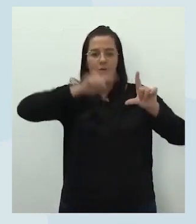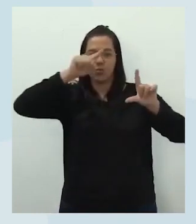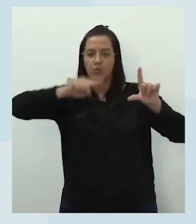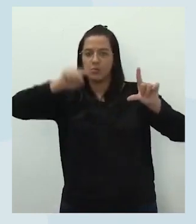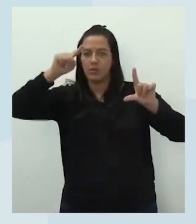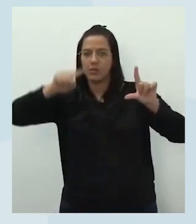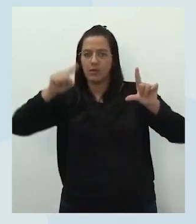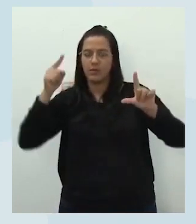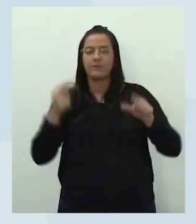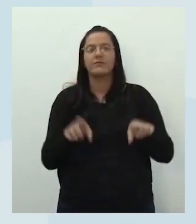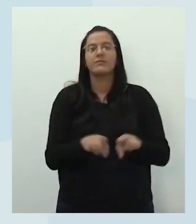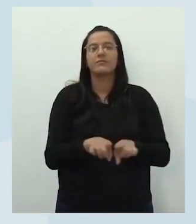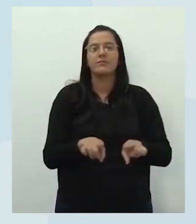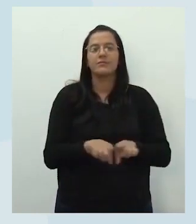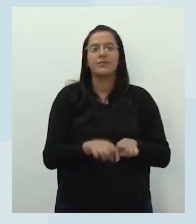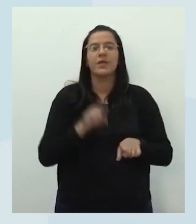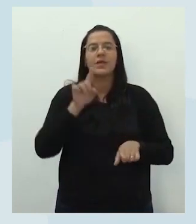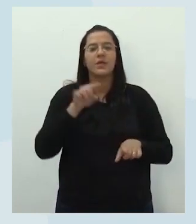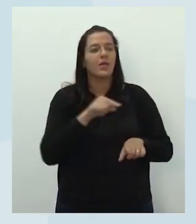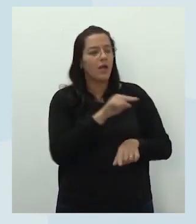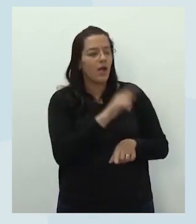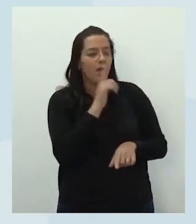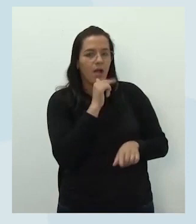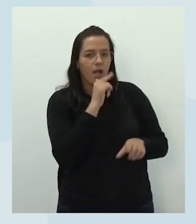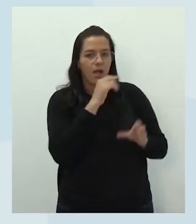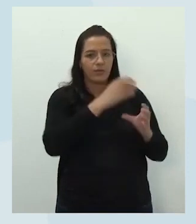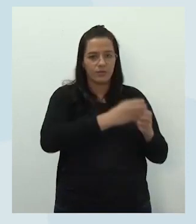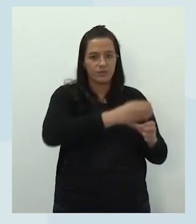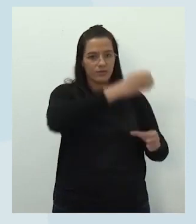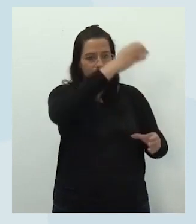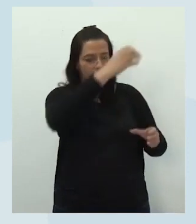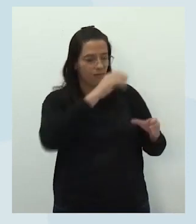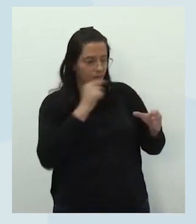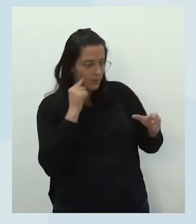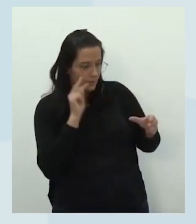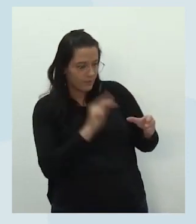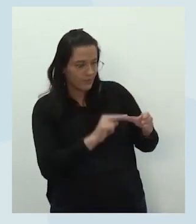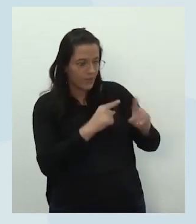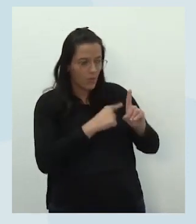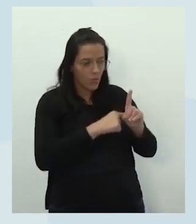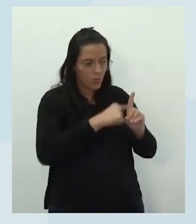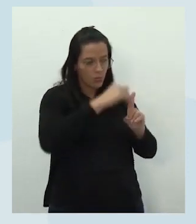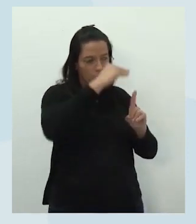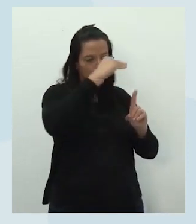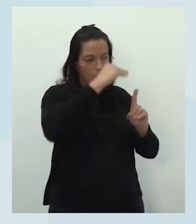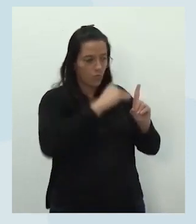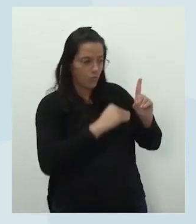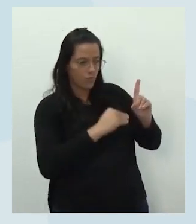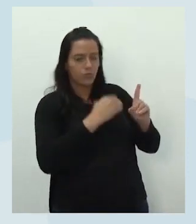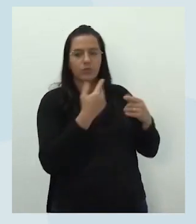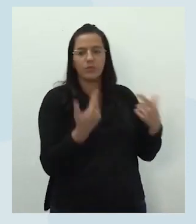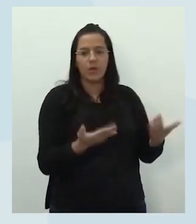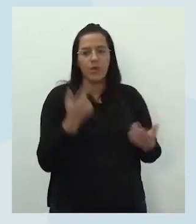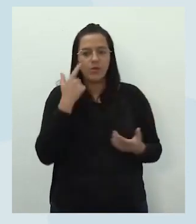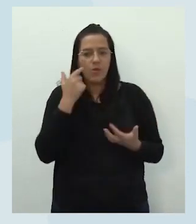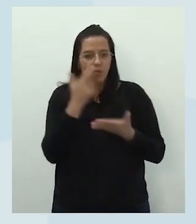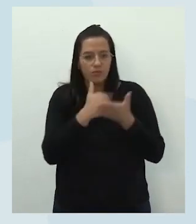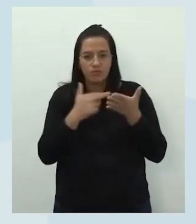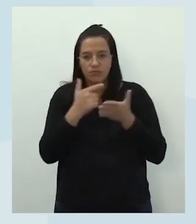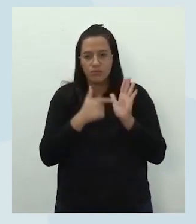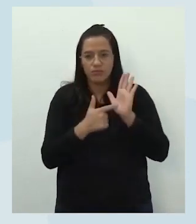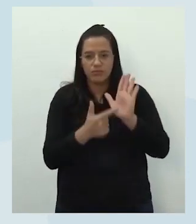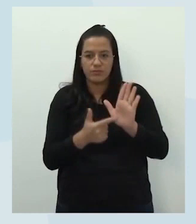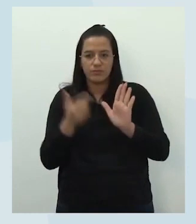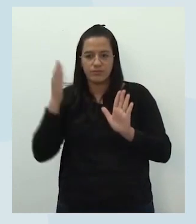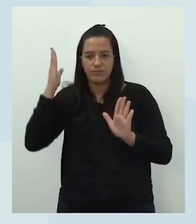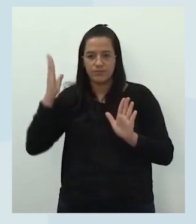função representando o nível da água na garrafa, como, por exemplo, está mostrado nas figuras para vocês.